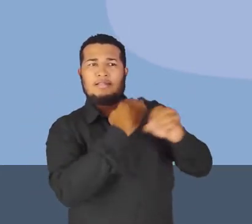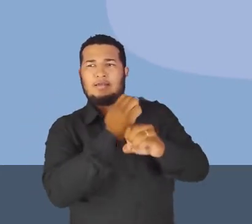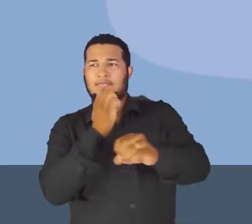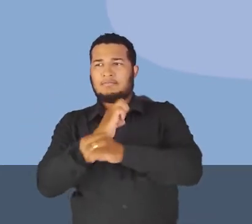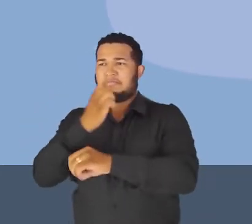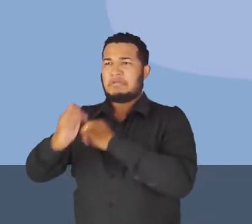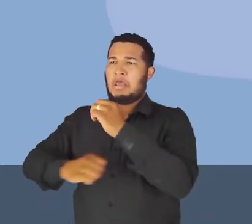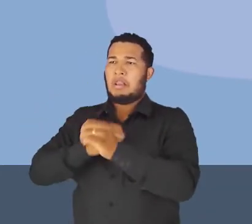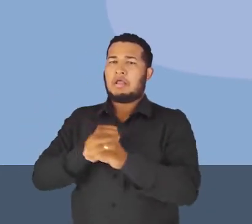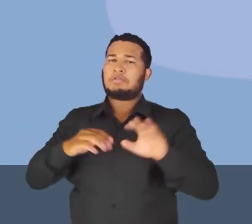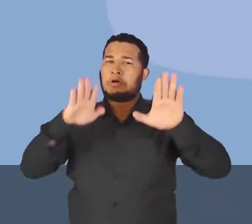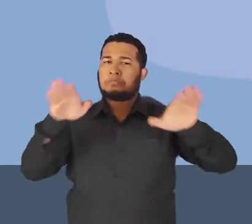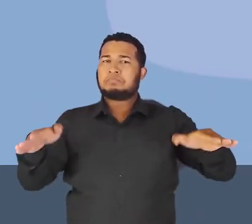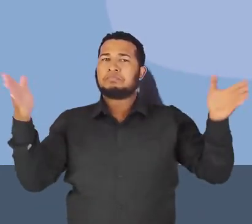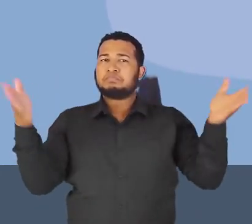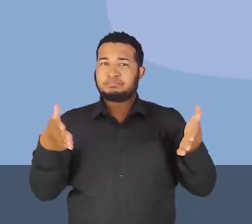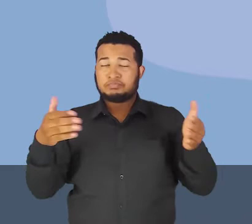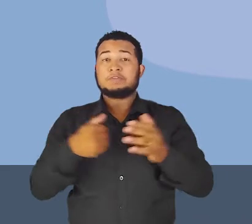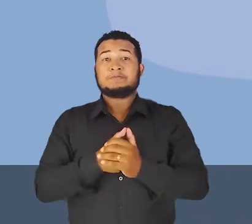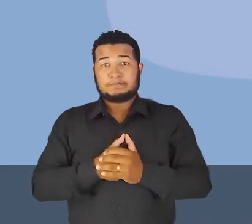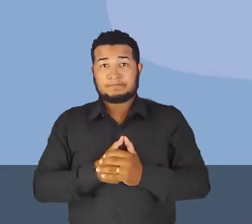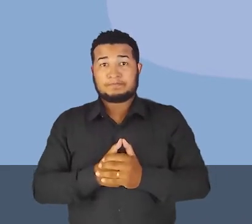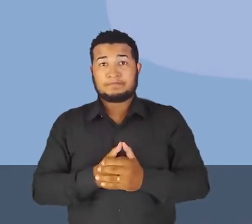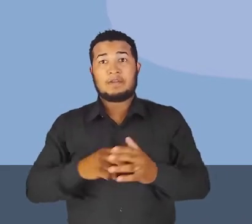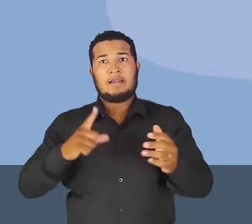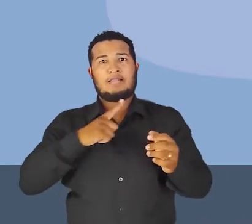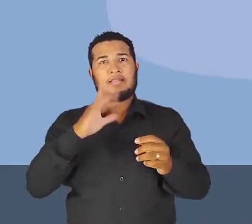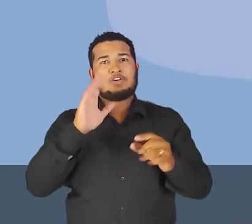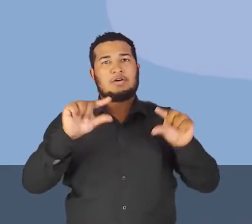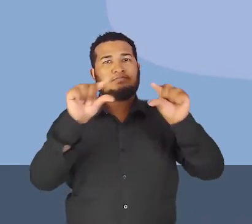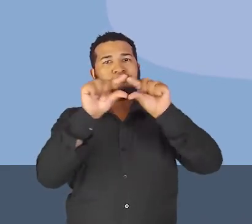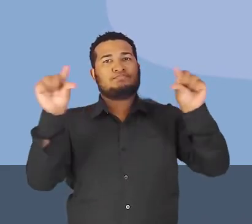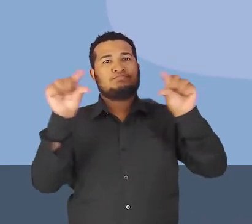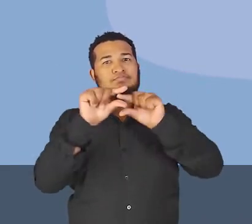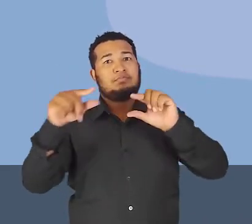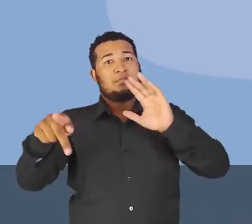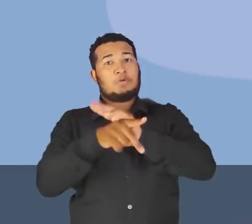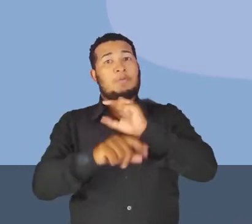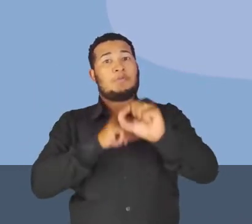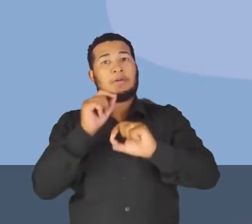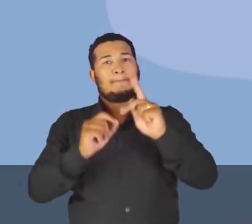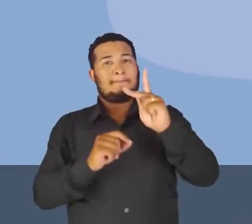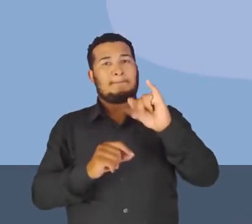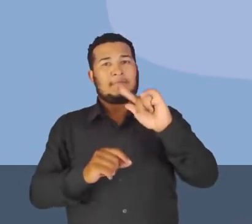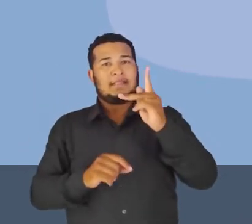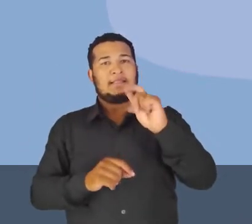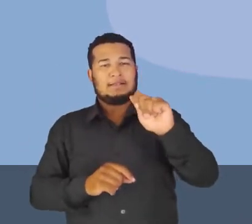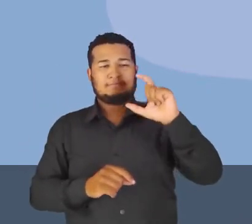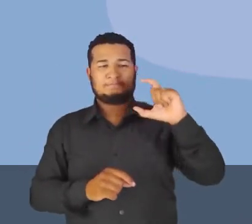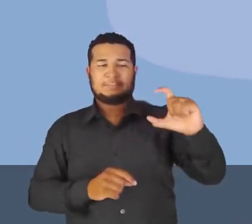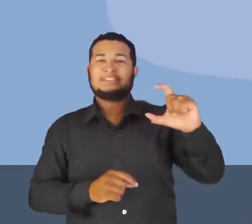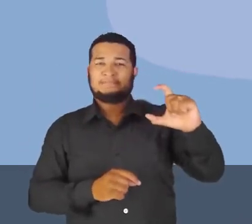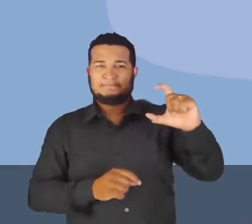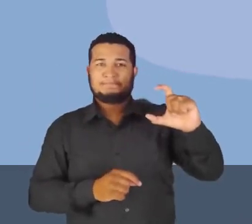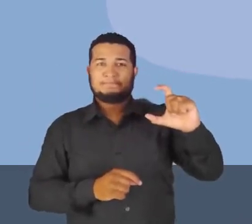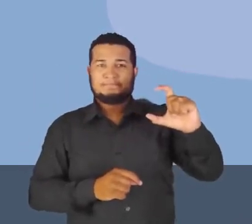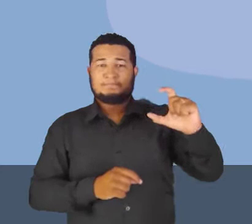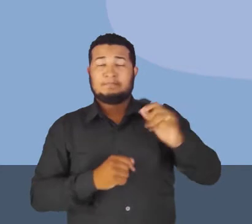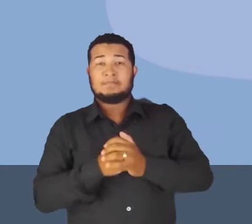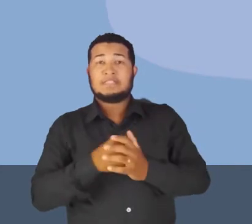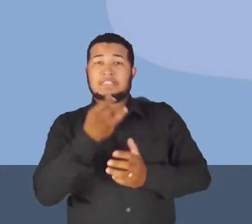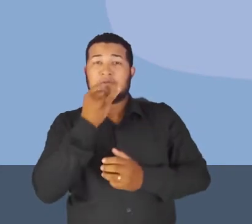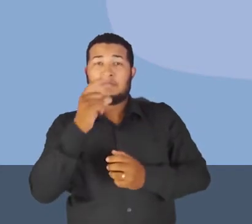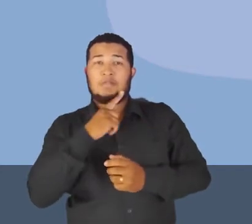eles estão em lados opostos, e a gente vai ter então a equação global da pilha, onde a gente escreve